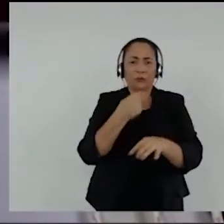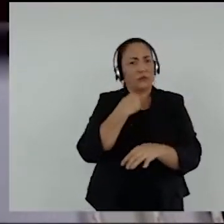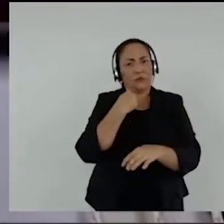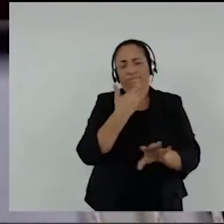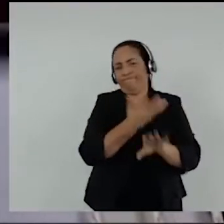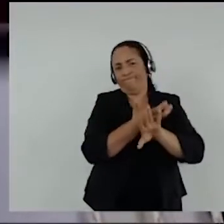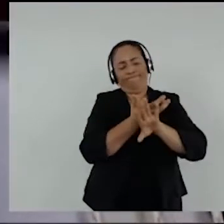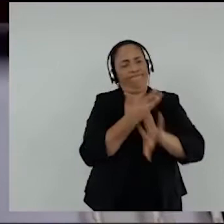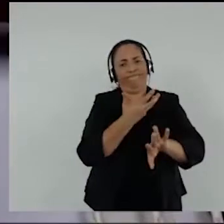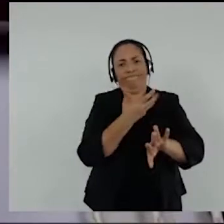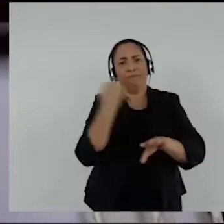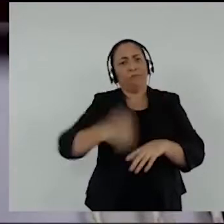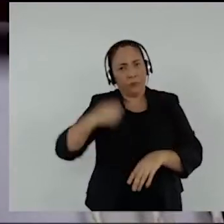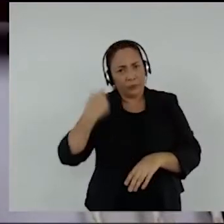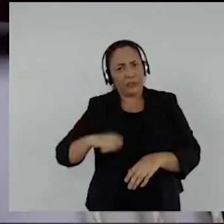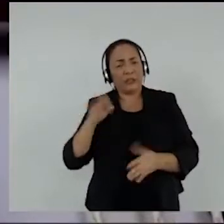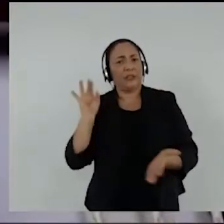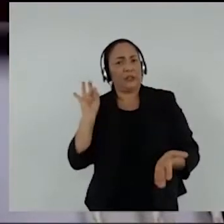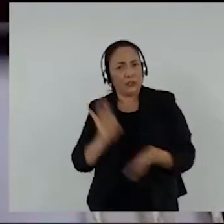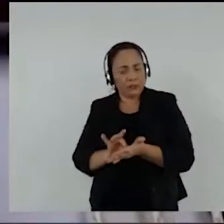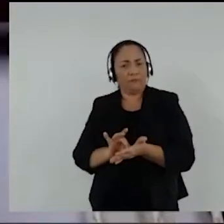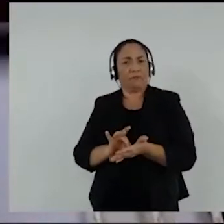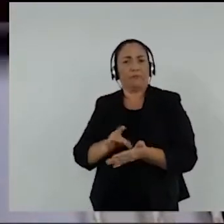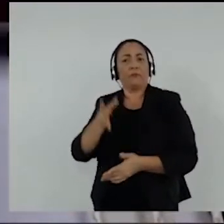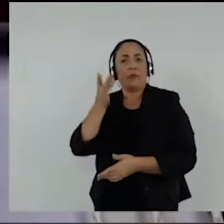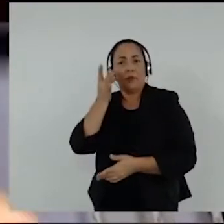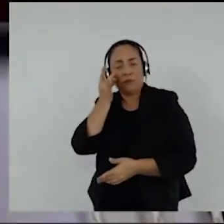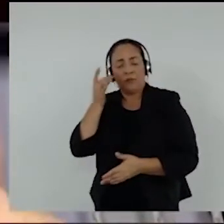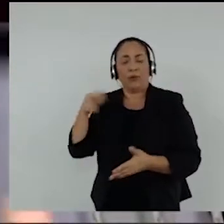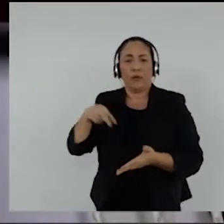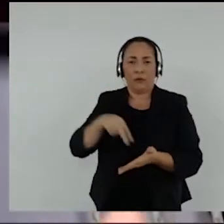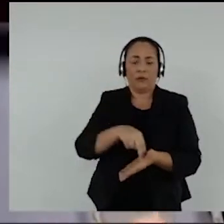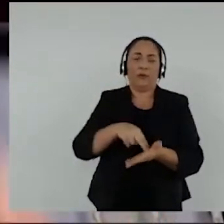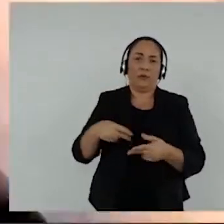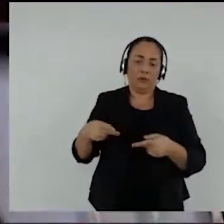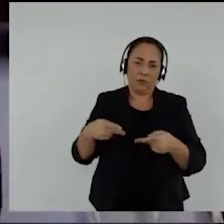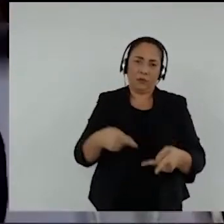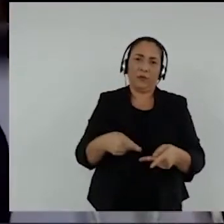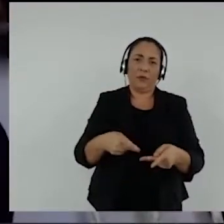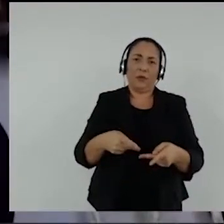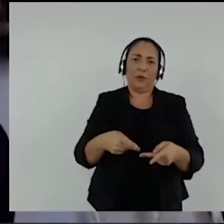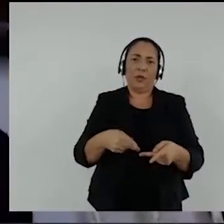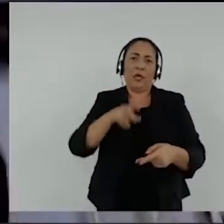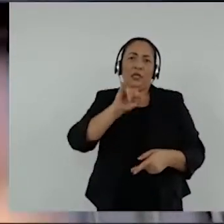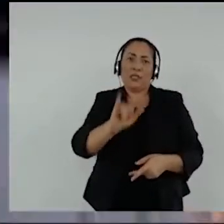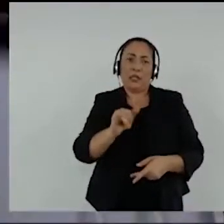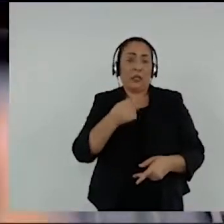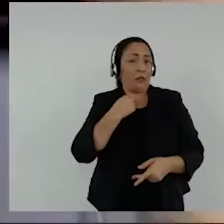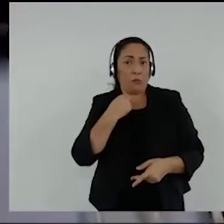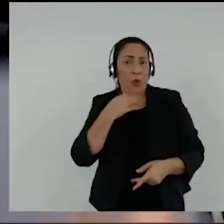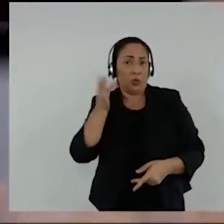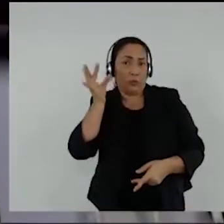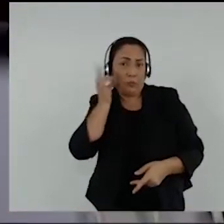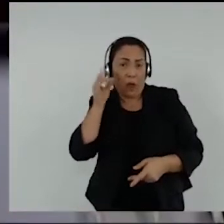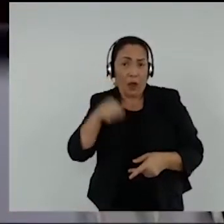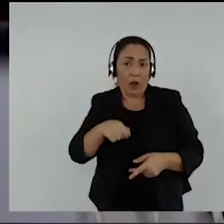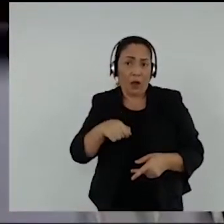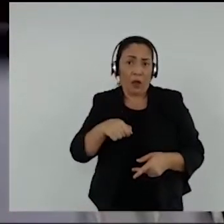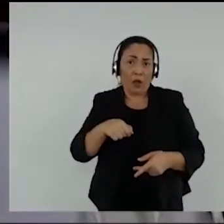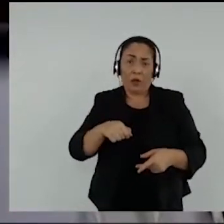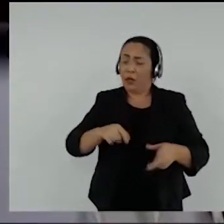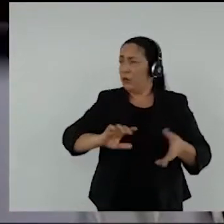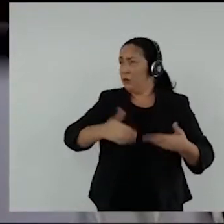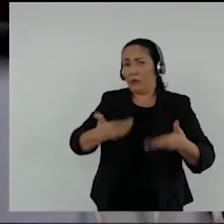presencialmente. E entendo que há atos que não podem ser praticados virtualmente e, portanto, têm que ser adiados, né? Adiados para o momento em que eles possam